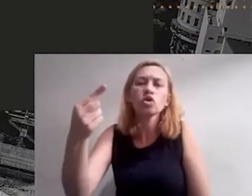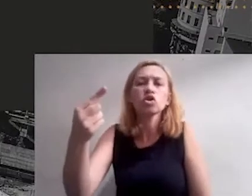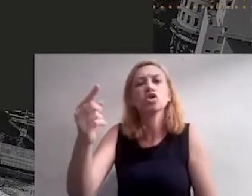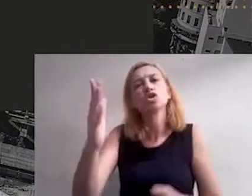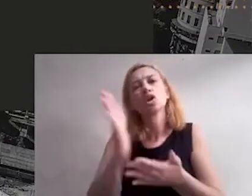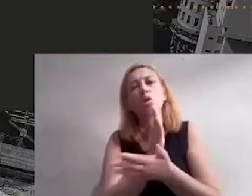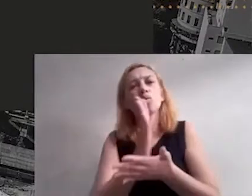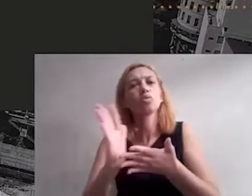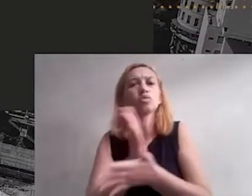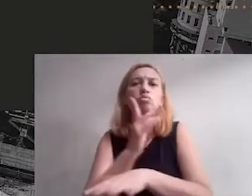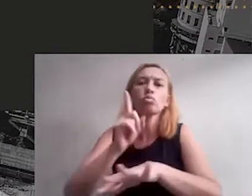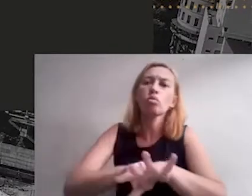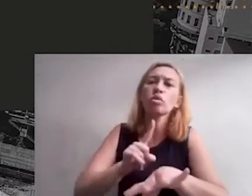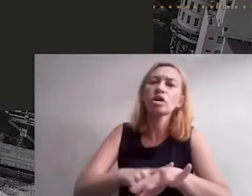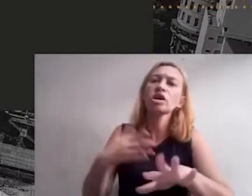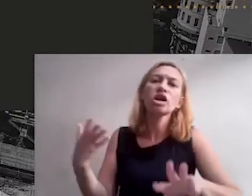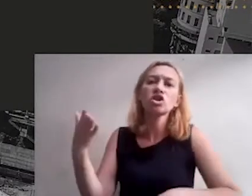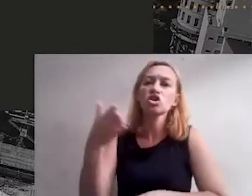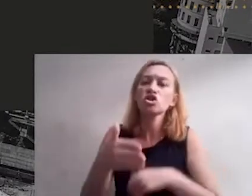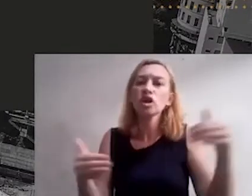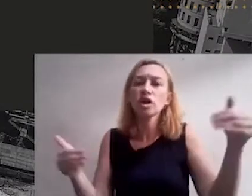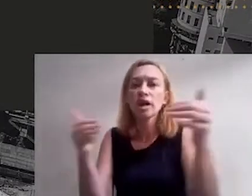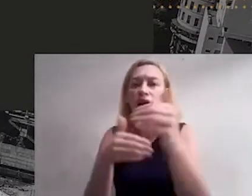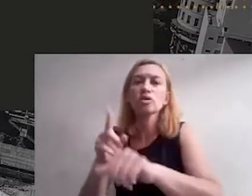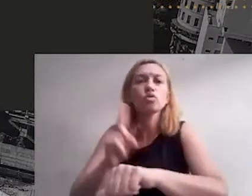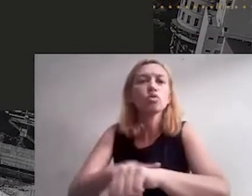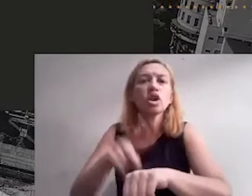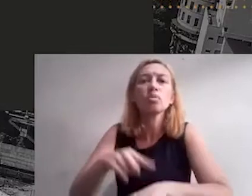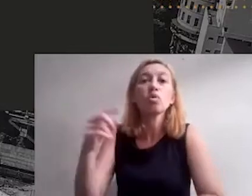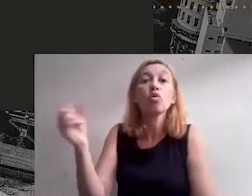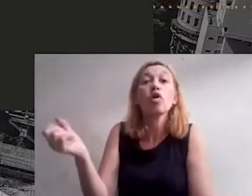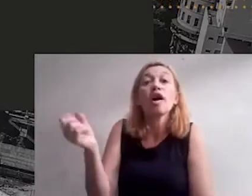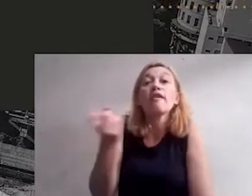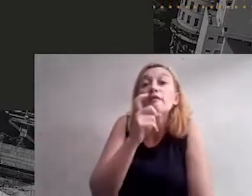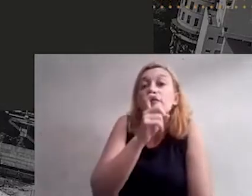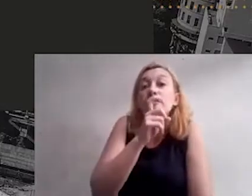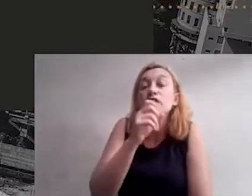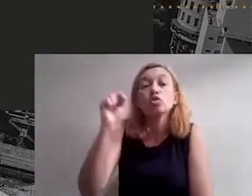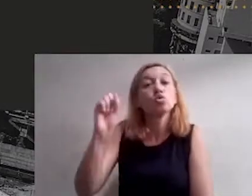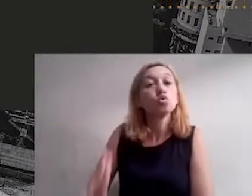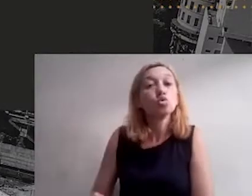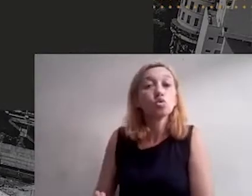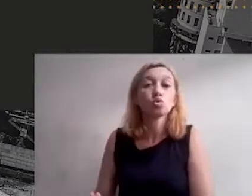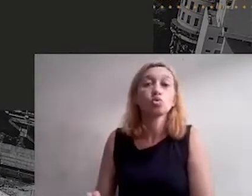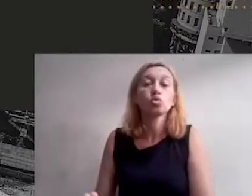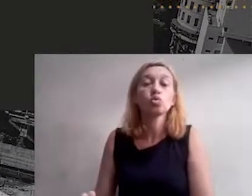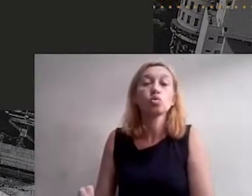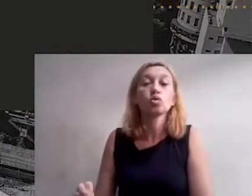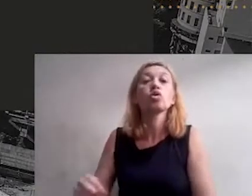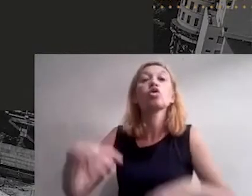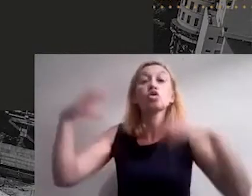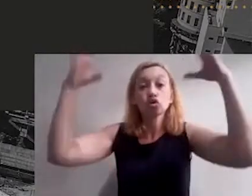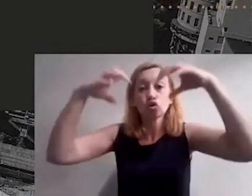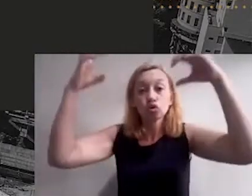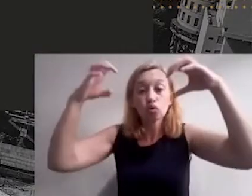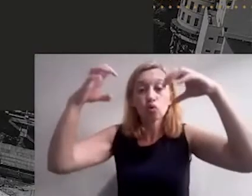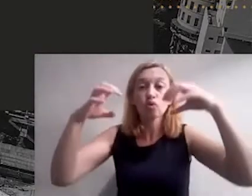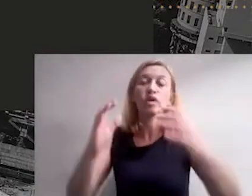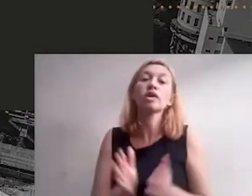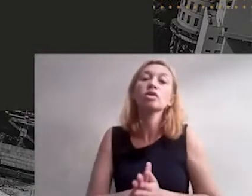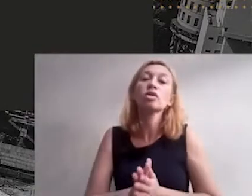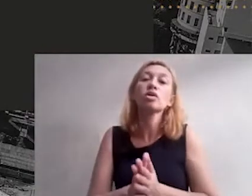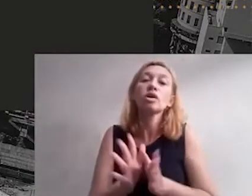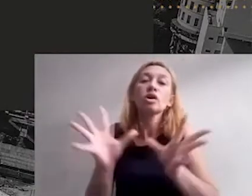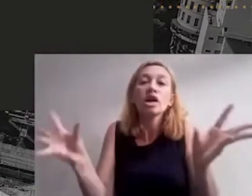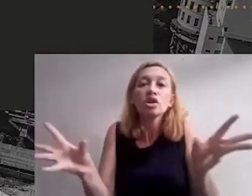chegada das massas frias do sul, elas precipitam na forma de chuva. Obviamente, estou simplificando algo muito